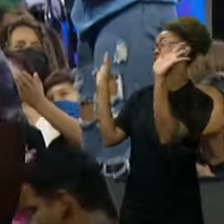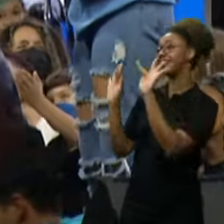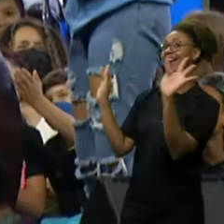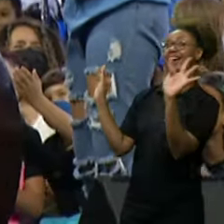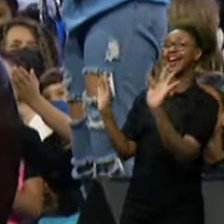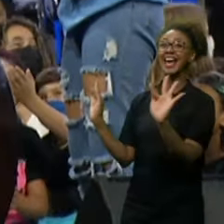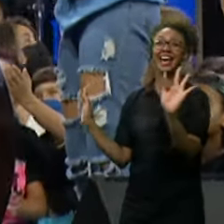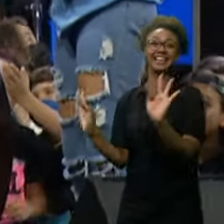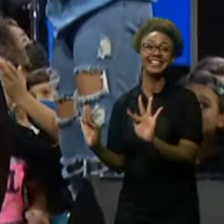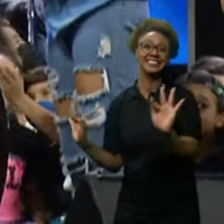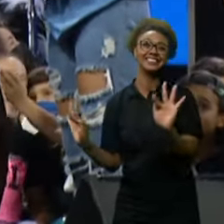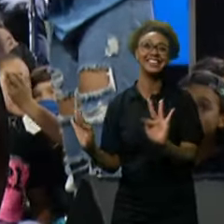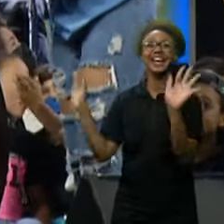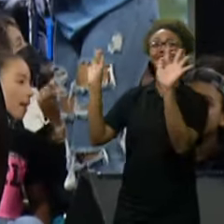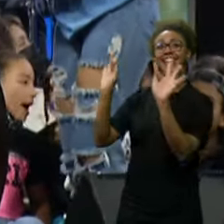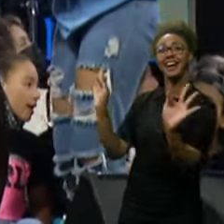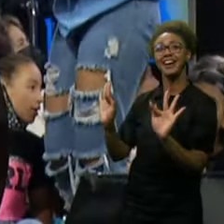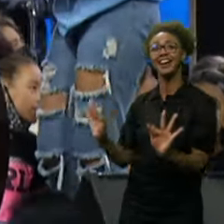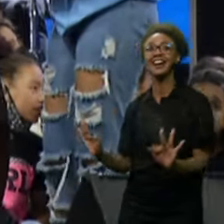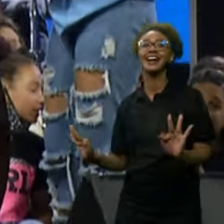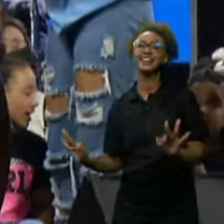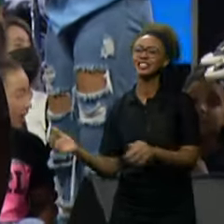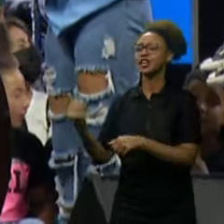muita pele